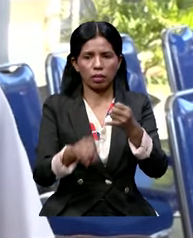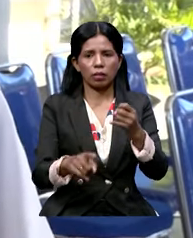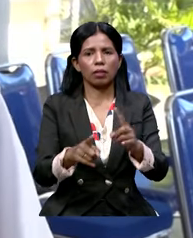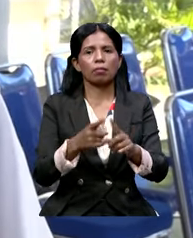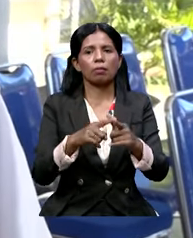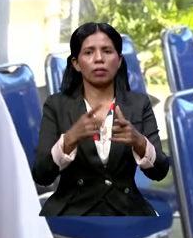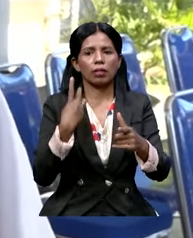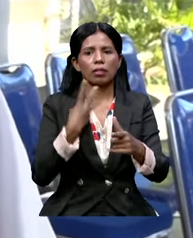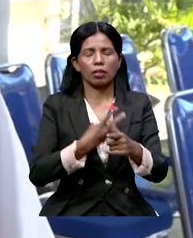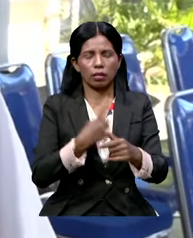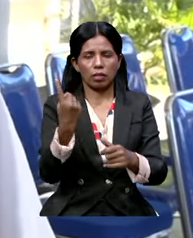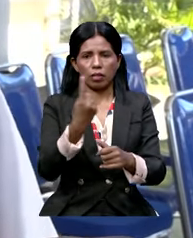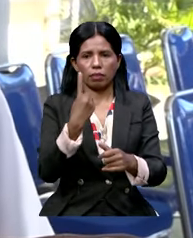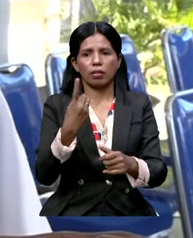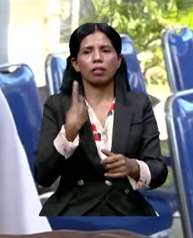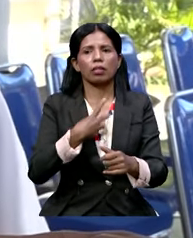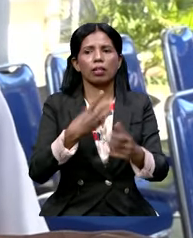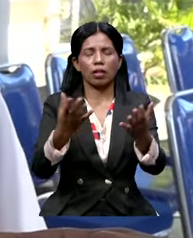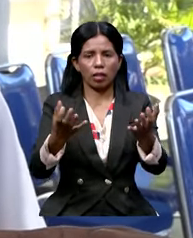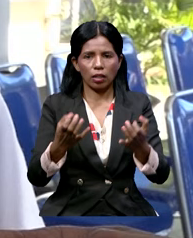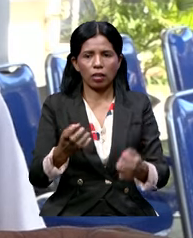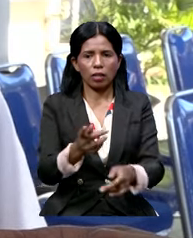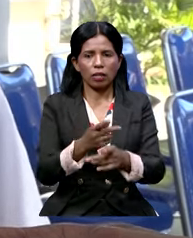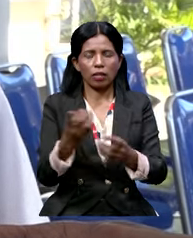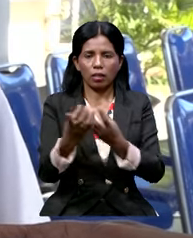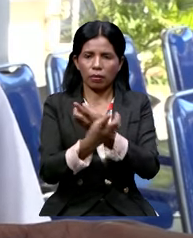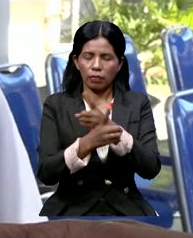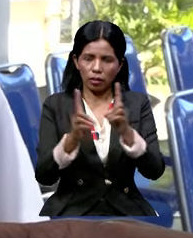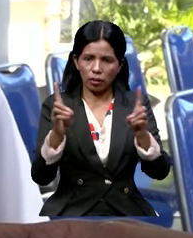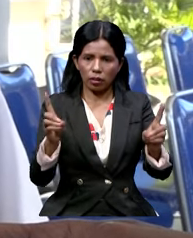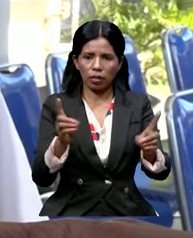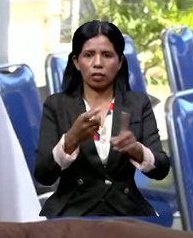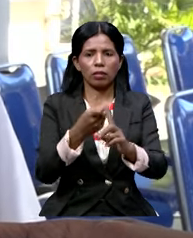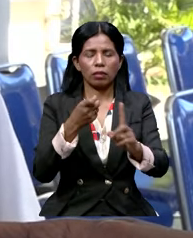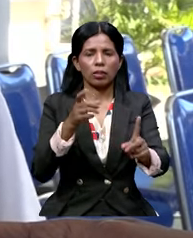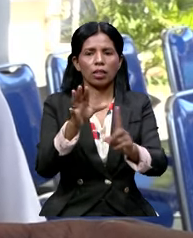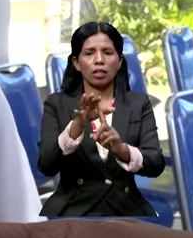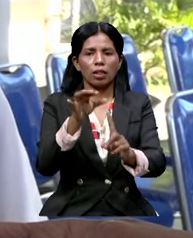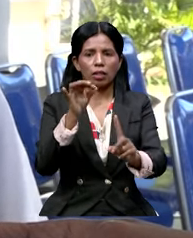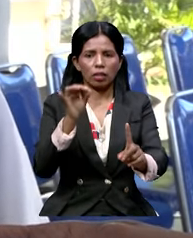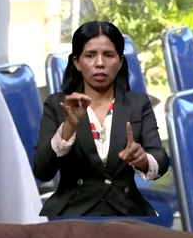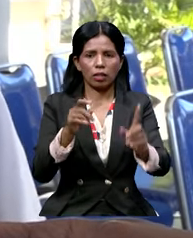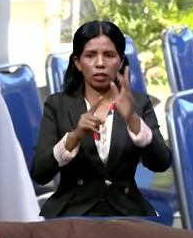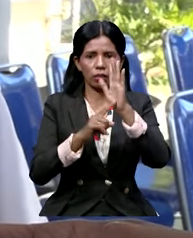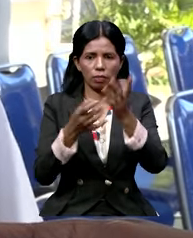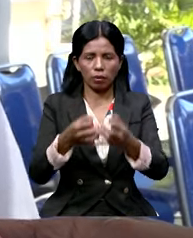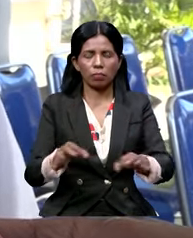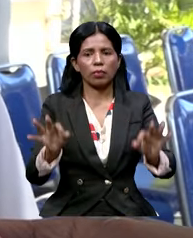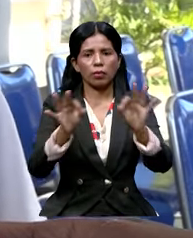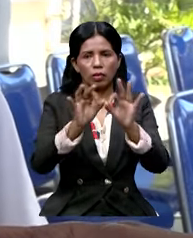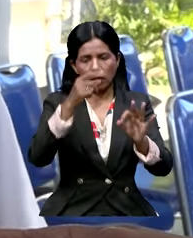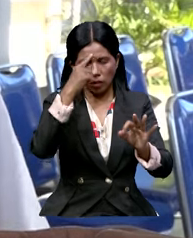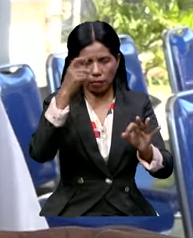e tanafate. E tá carne assegura que a democracia né, liusi eleição sa instrumento não é importante. Tamo né,